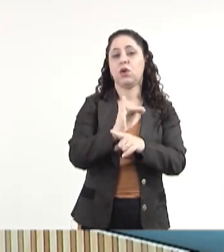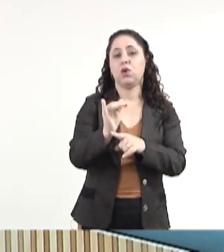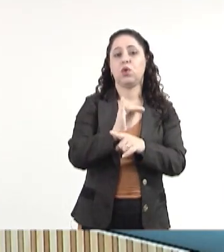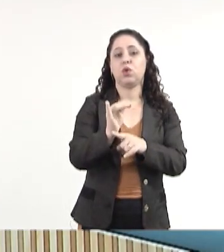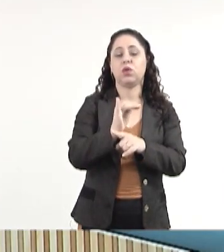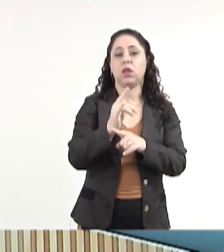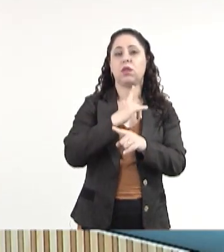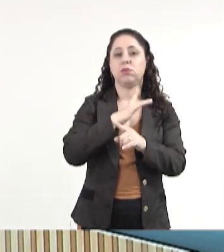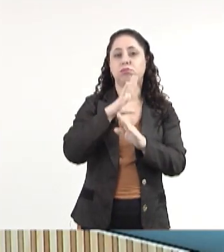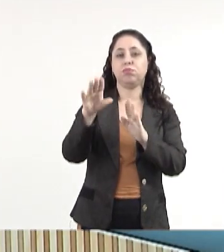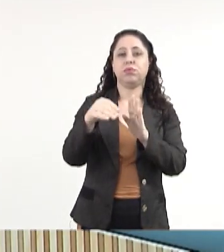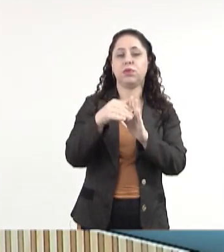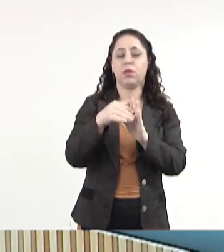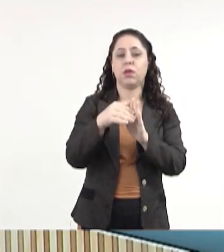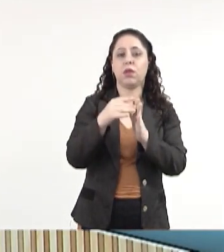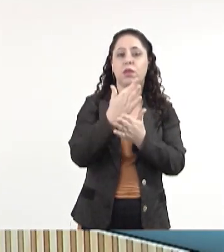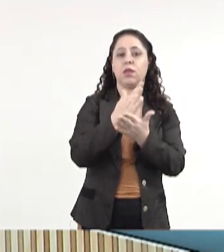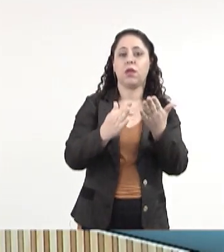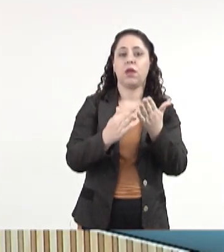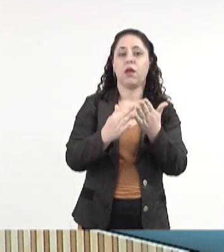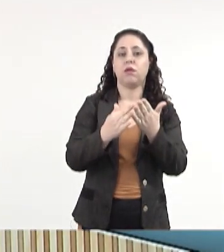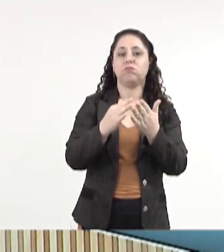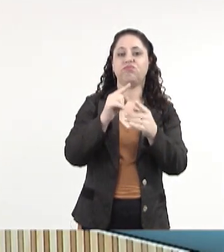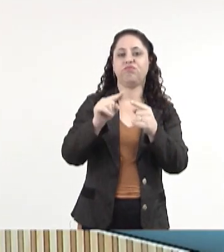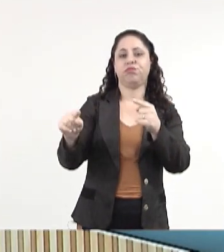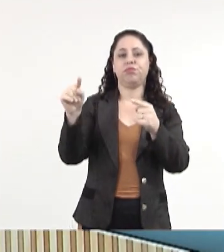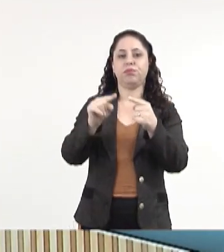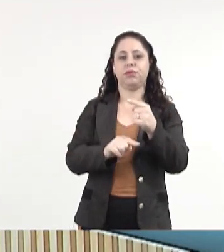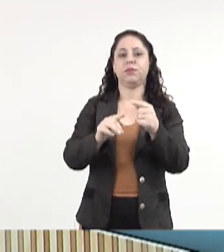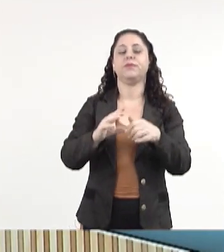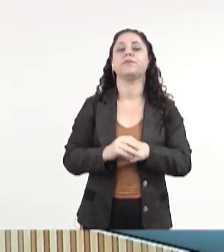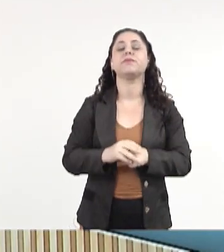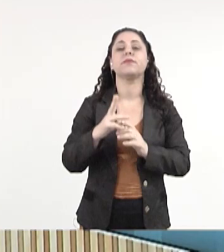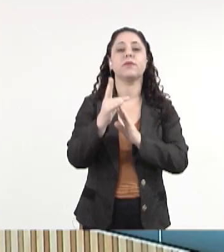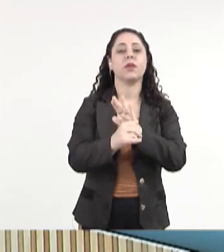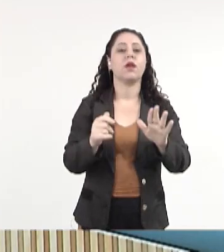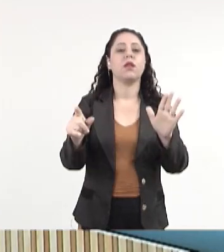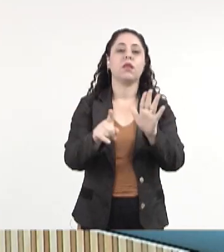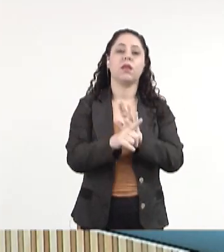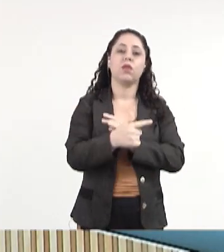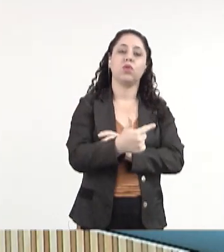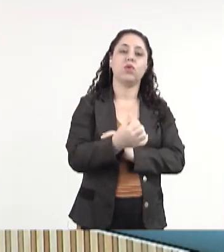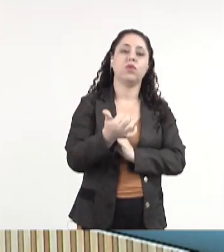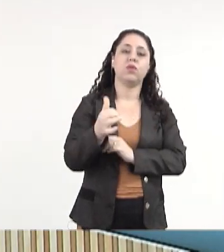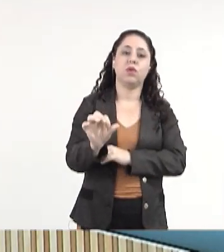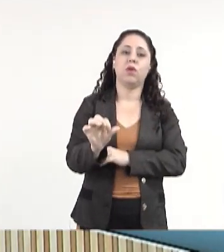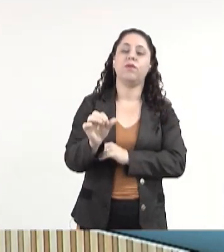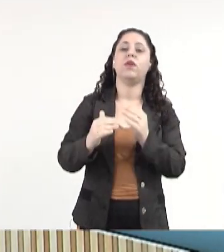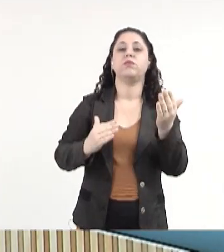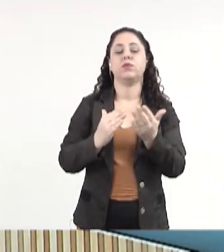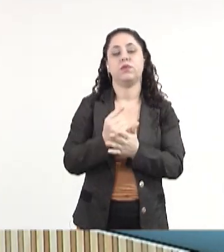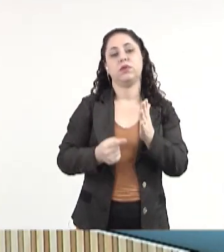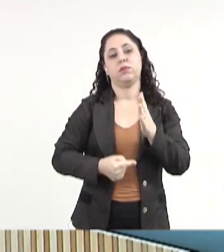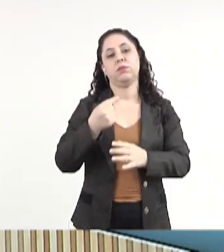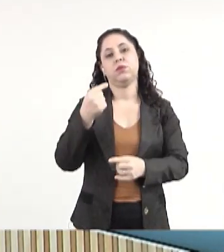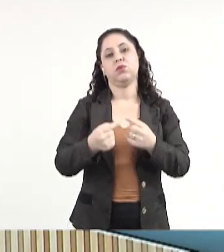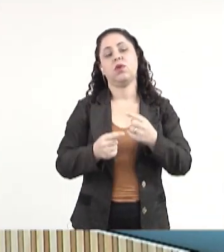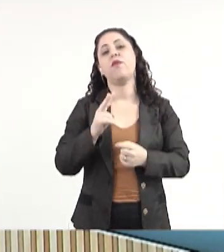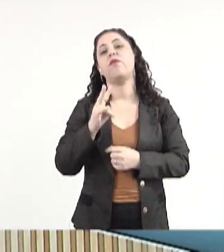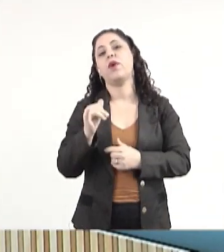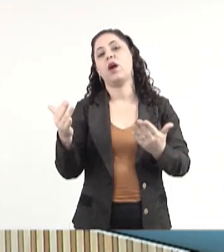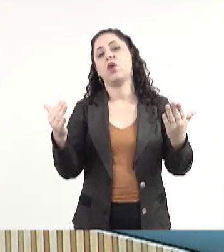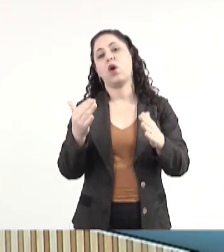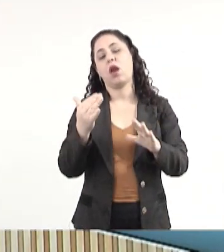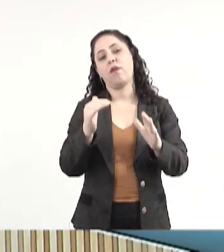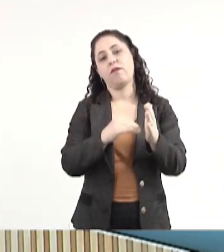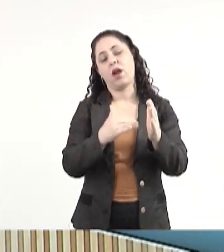ações que estão no texto atual foram inativadas. Projeto de lei de número 219, então aprovado em primeira discussão, vai